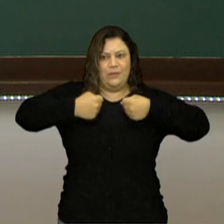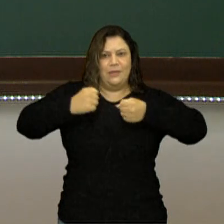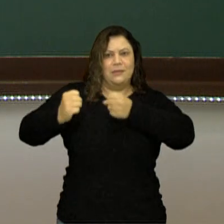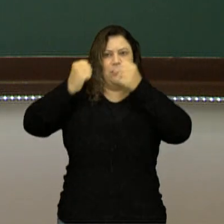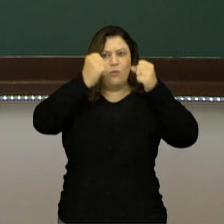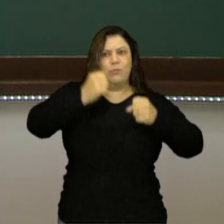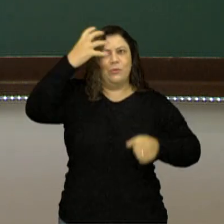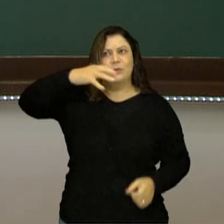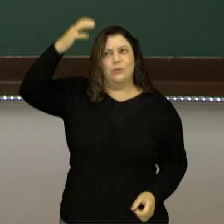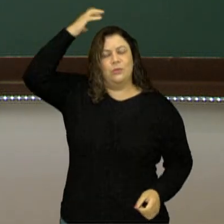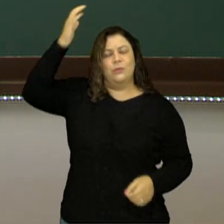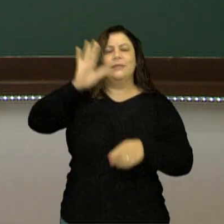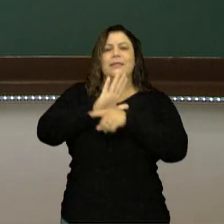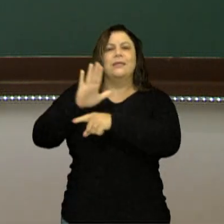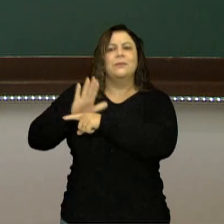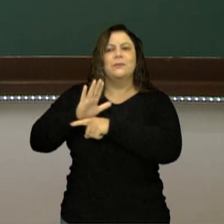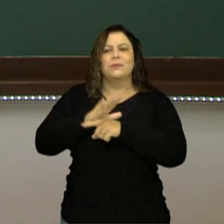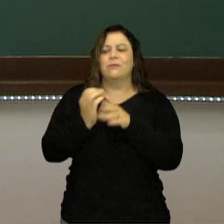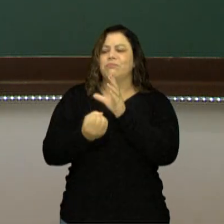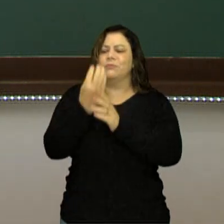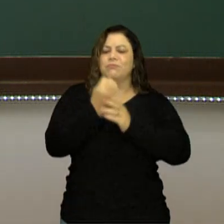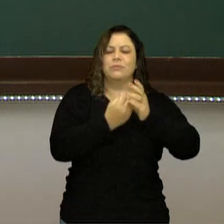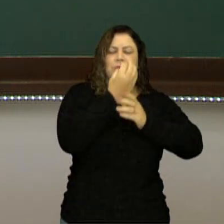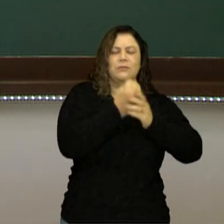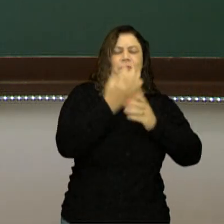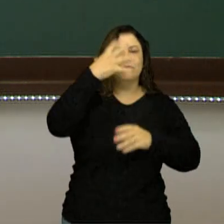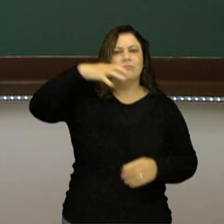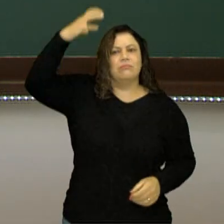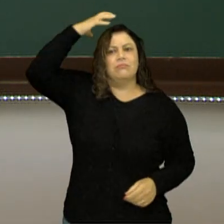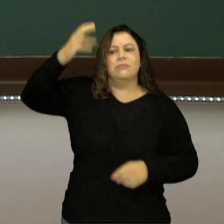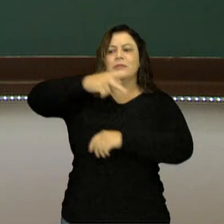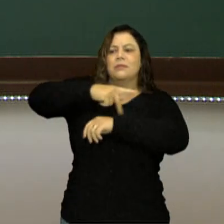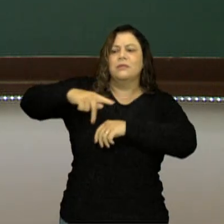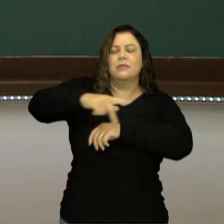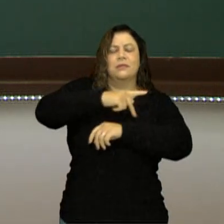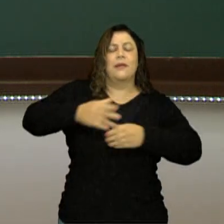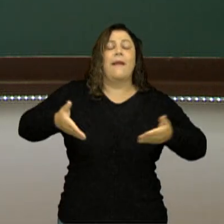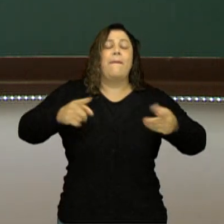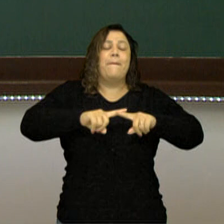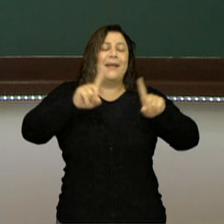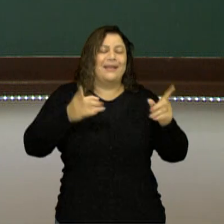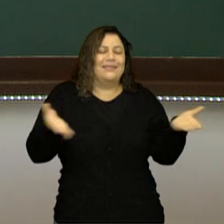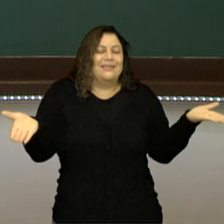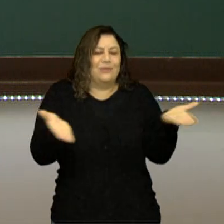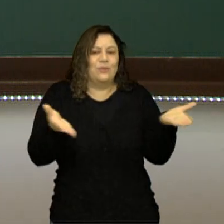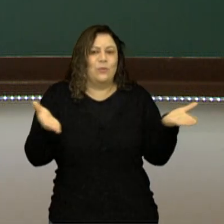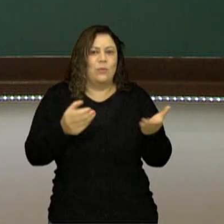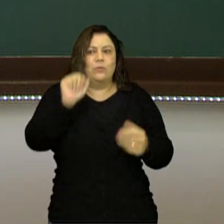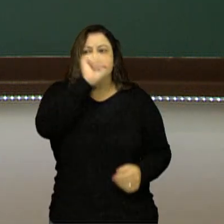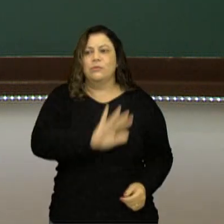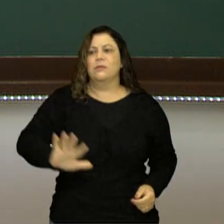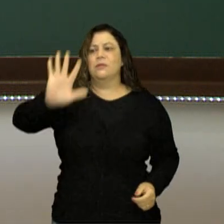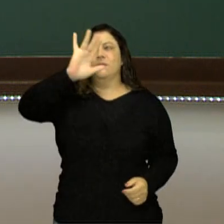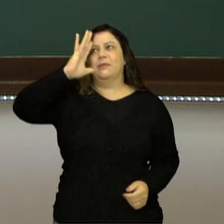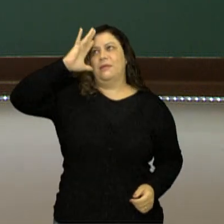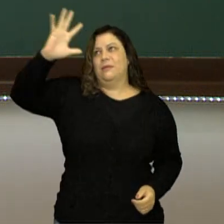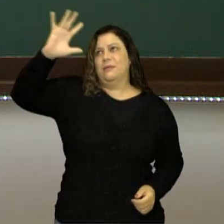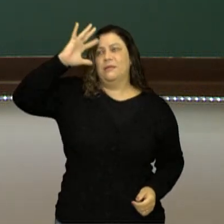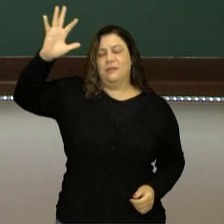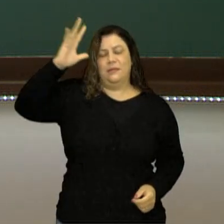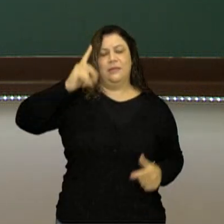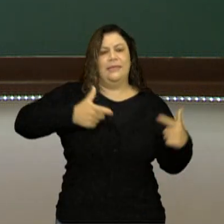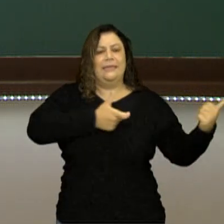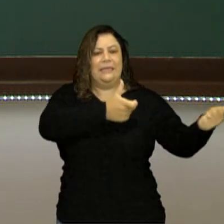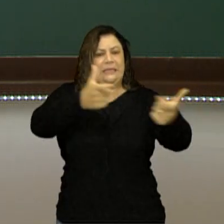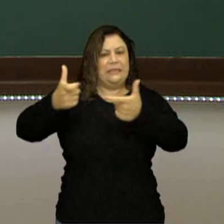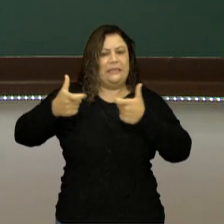rei, ajudando na formação das monarquias nacionais. Mas e hoje? Então eu trouxe essa imagem para a gente refletir. As guerras que